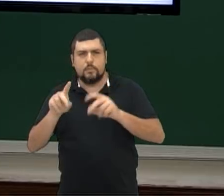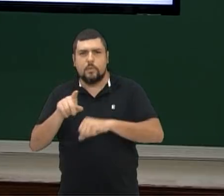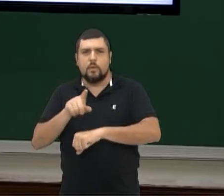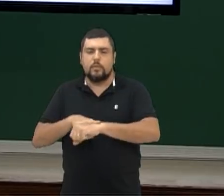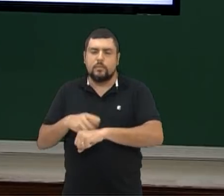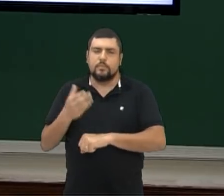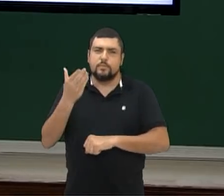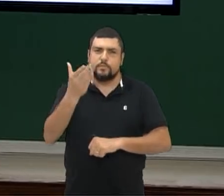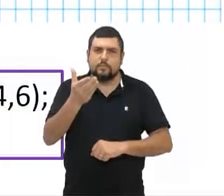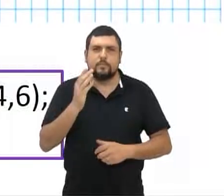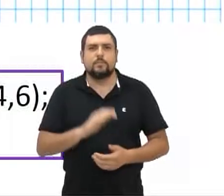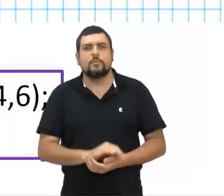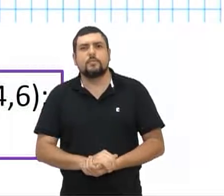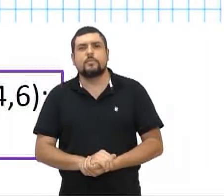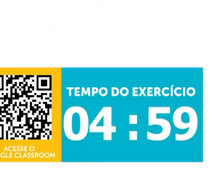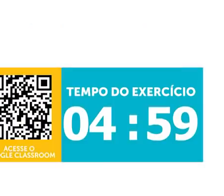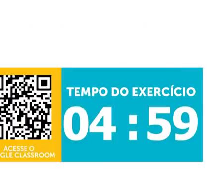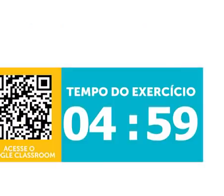para identificar ali a figura.